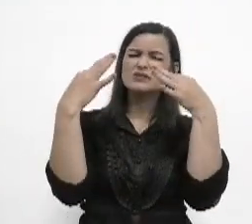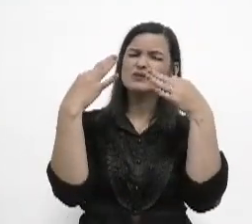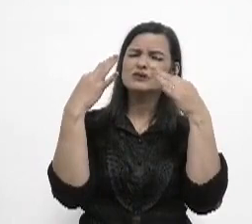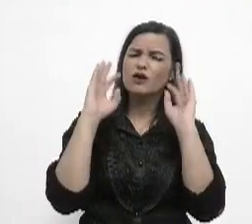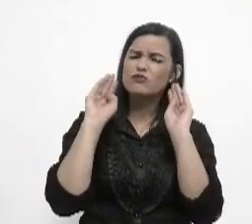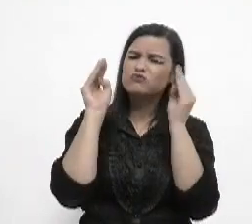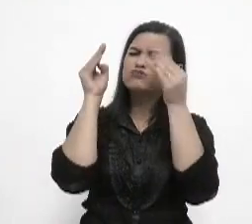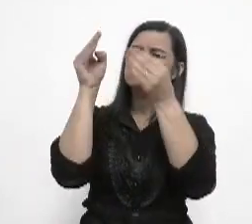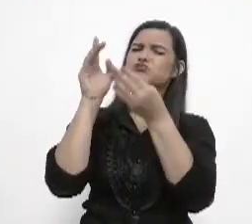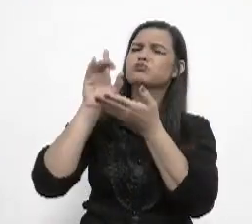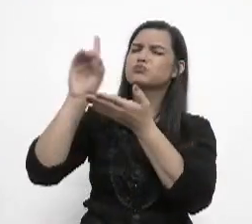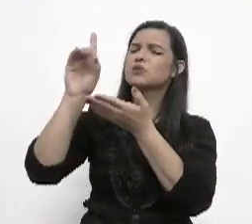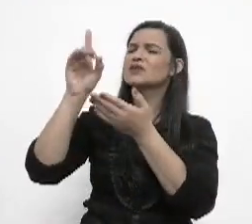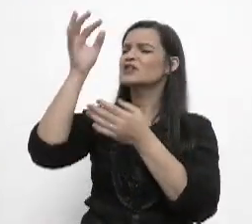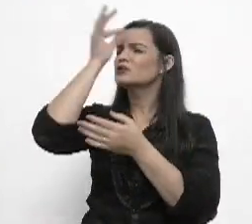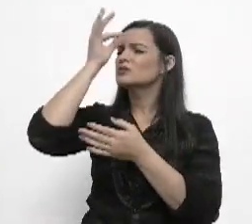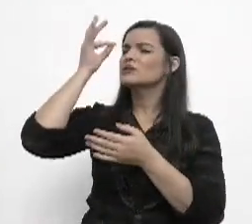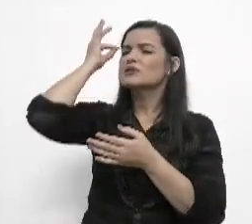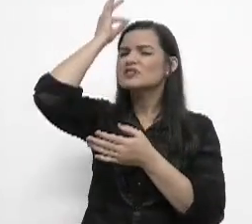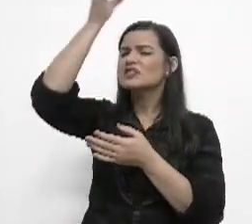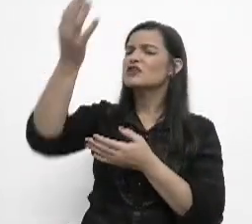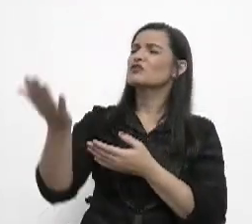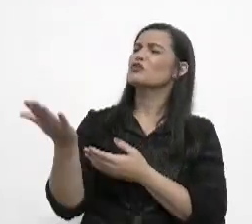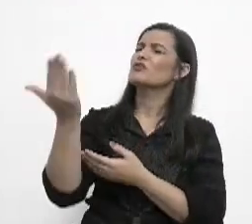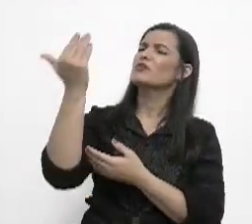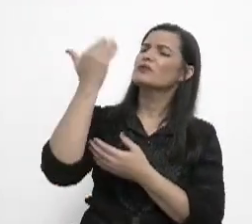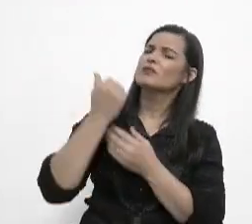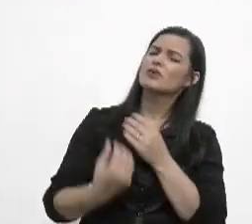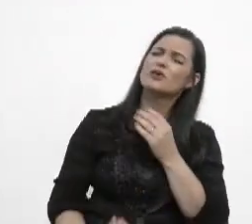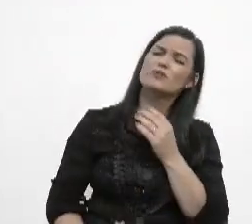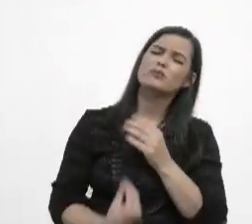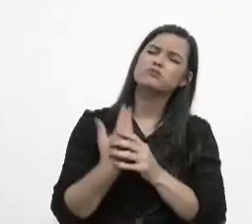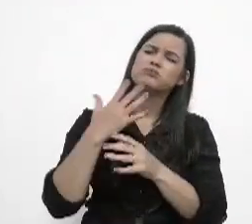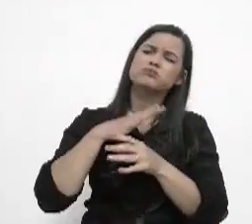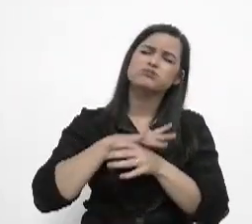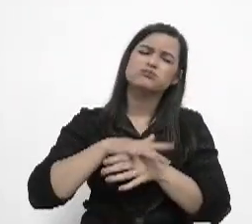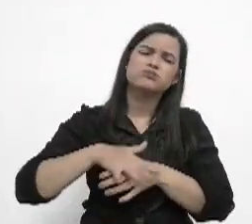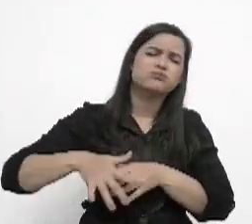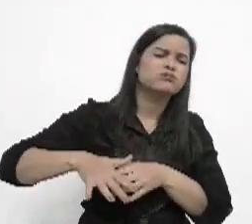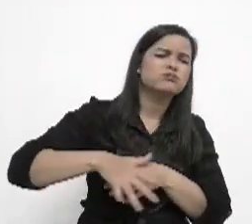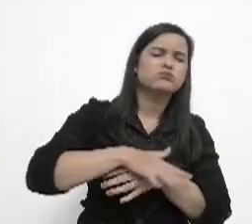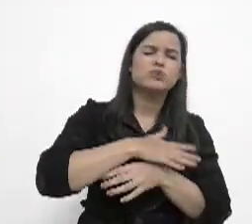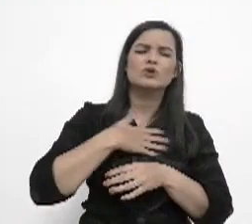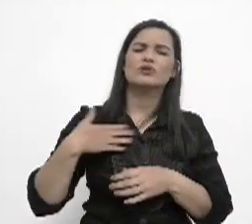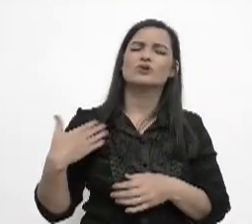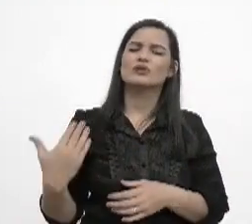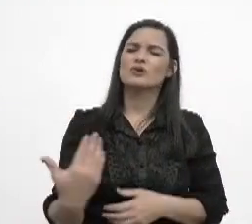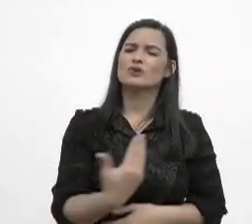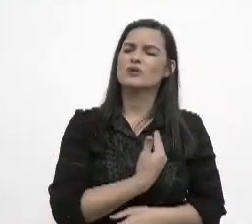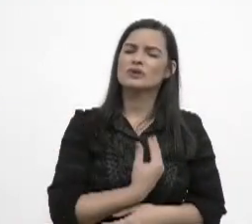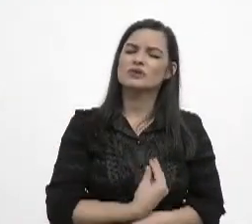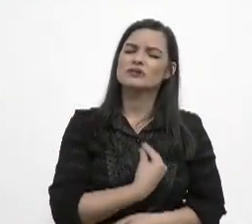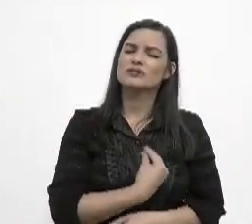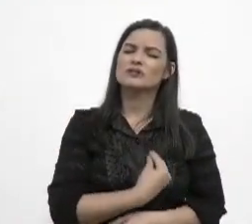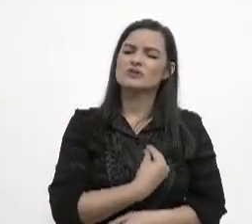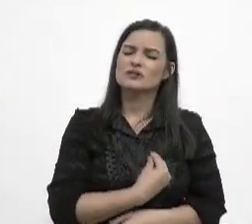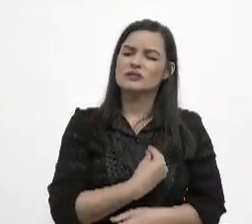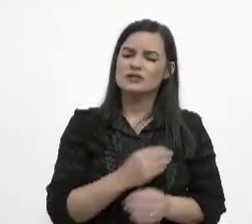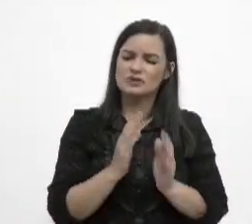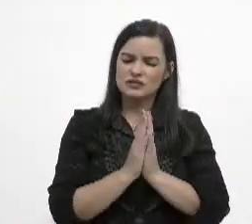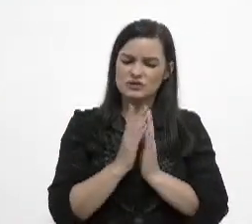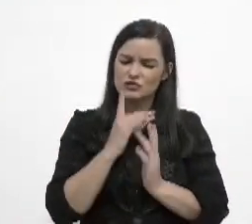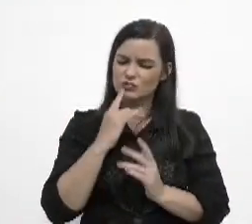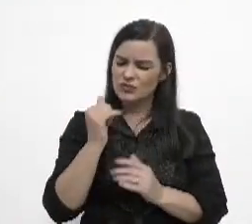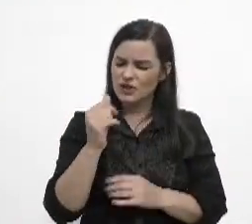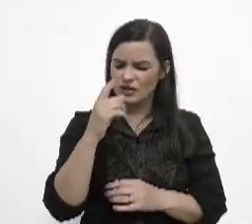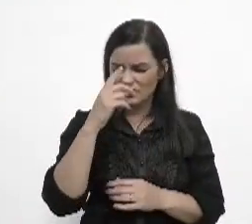caminho, que o Espírito Santo possa vir a preencher as suas vidas para seguir o caminho de Deus, para seguir o caminho do Senhor.